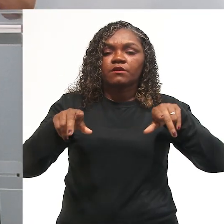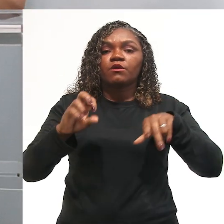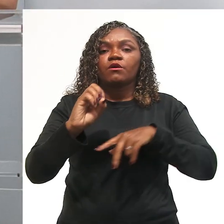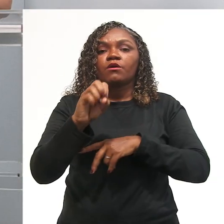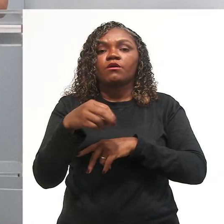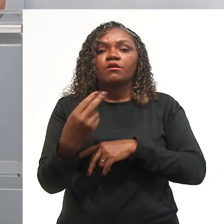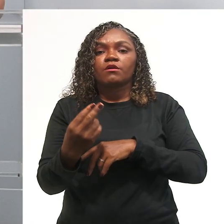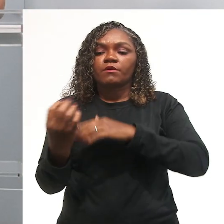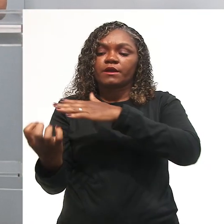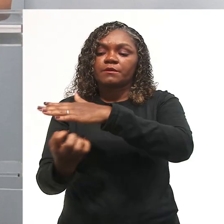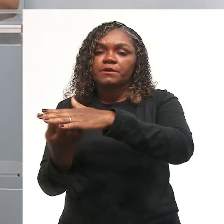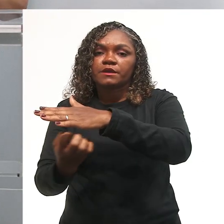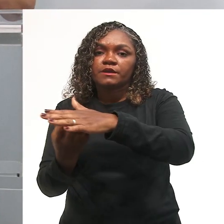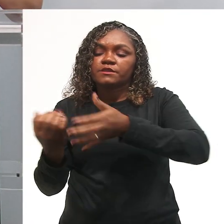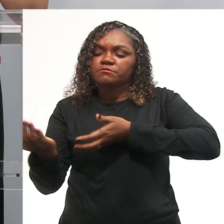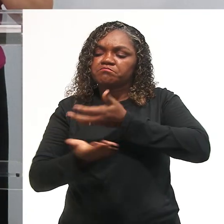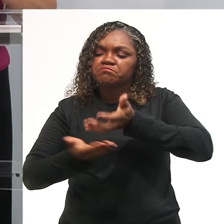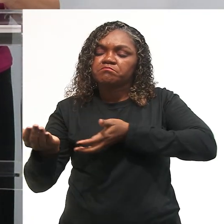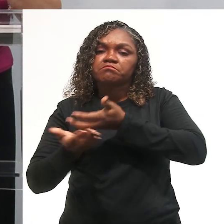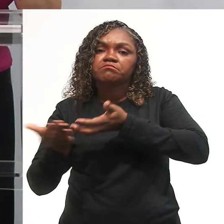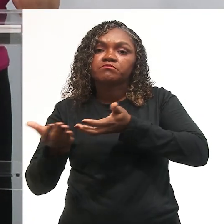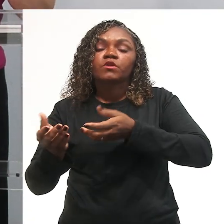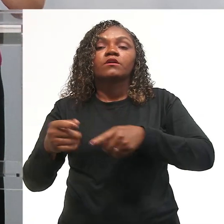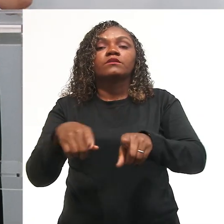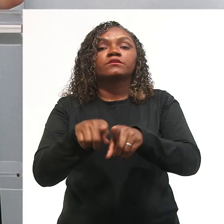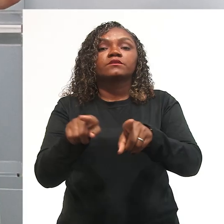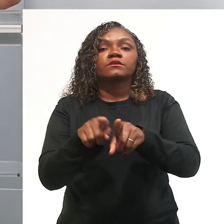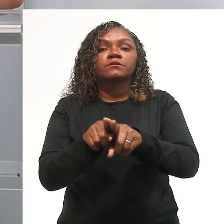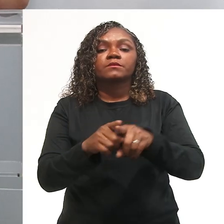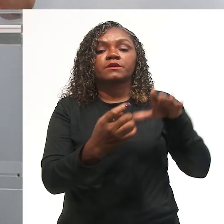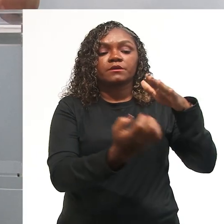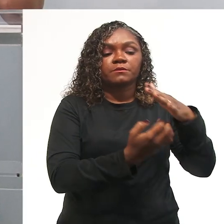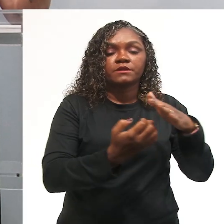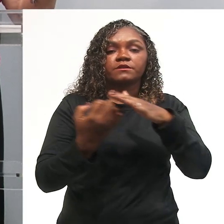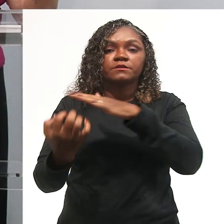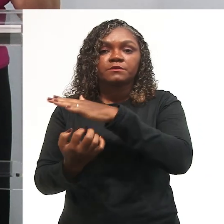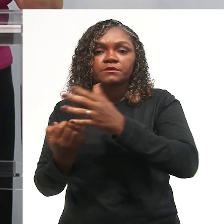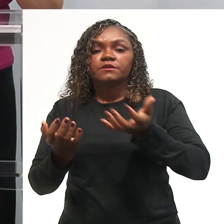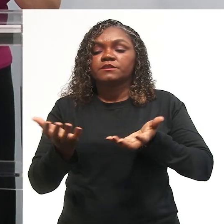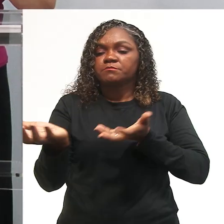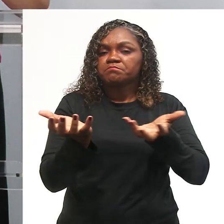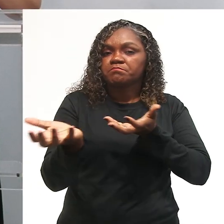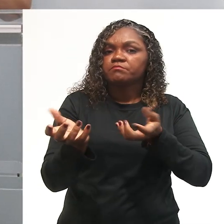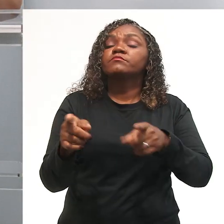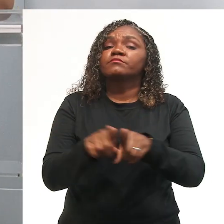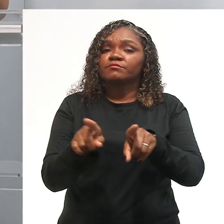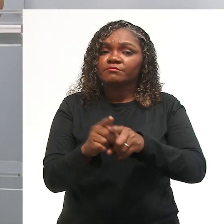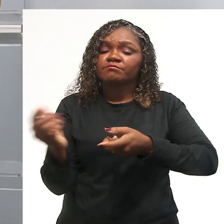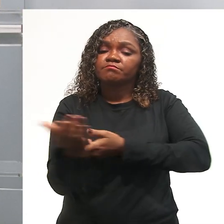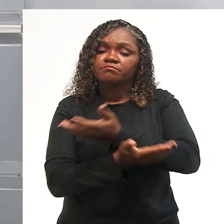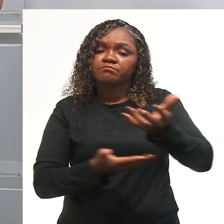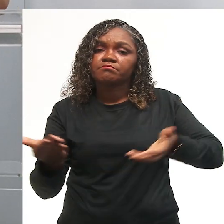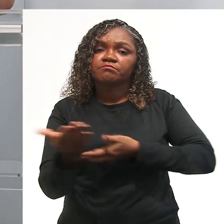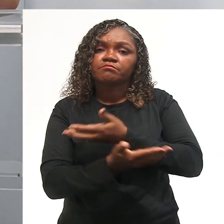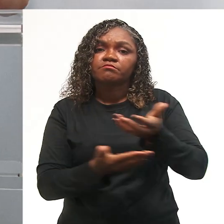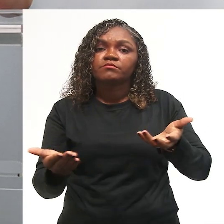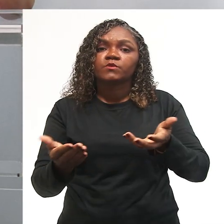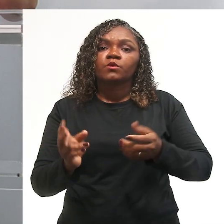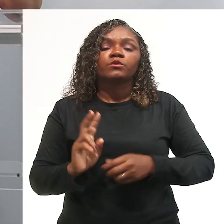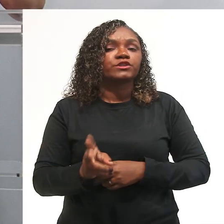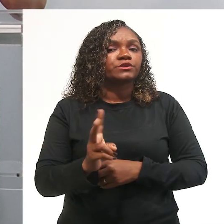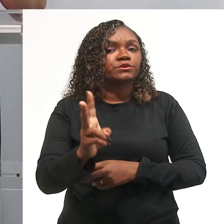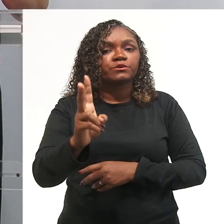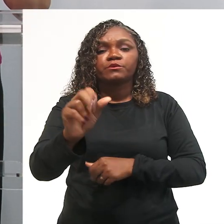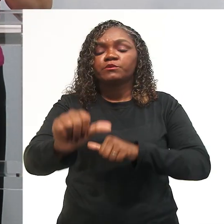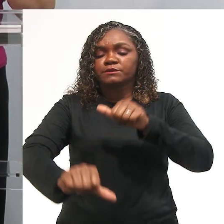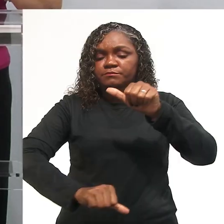empresas com esses servidores e das organizações entre organizações, né? O mundo mudou e